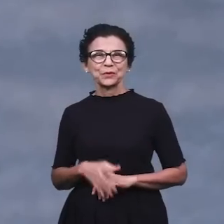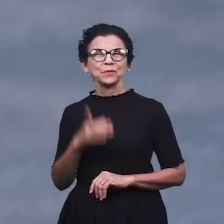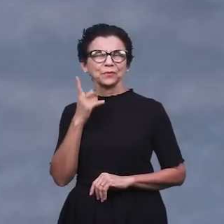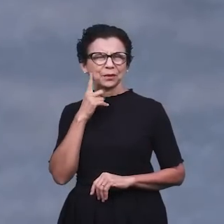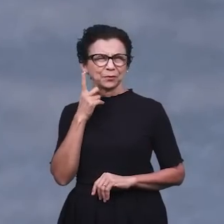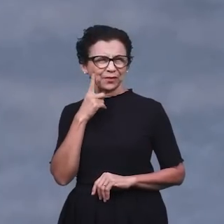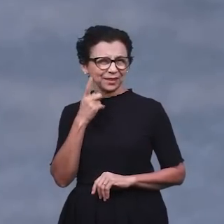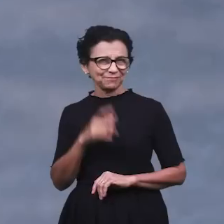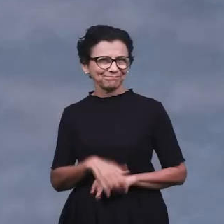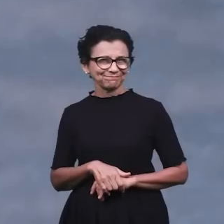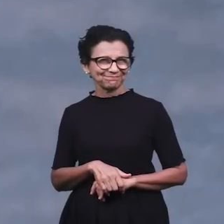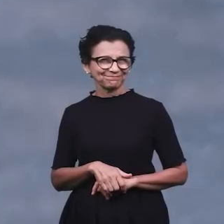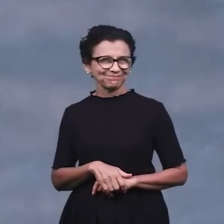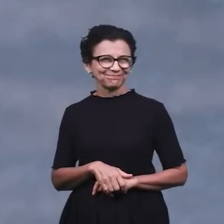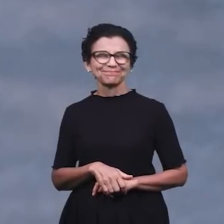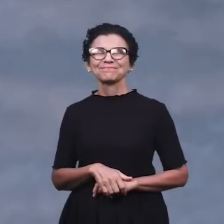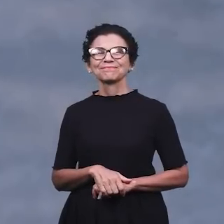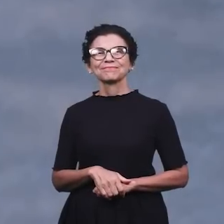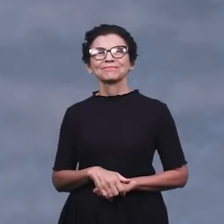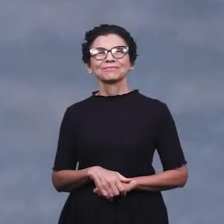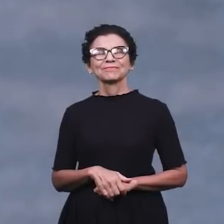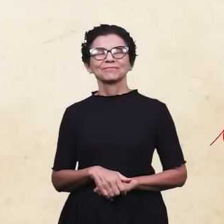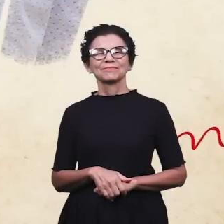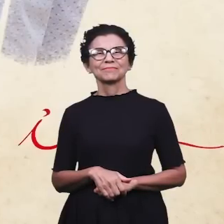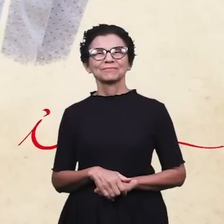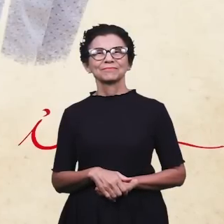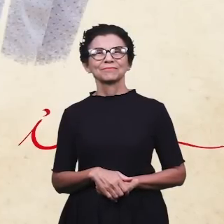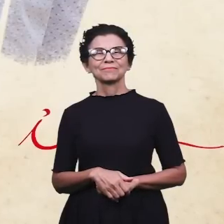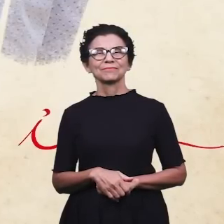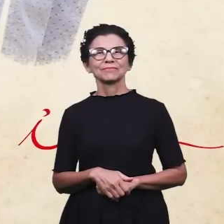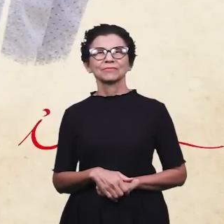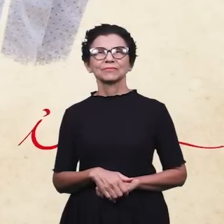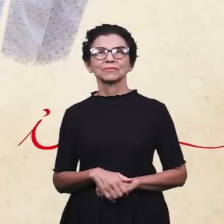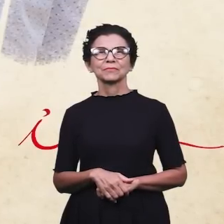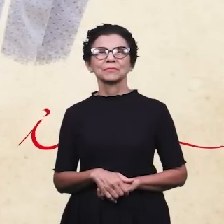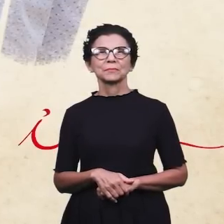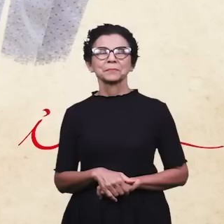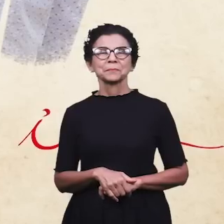ouvir agora a experiência do Gabriel. Fala, jovem!